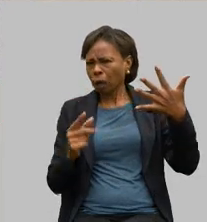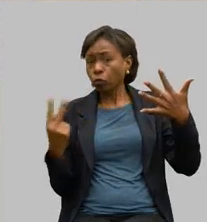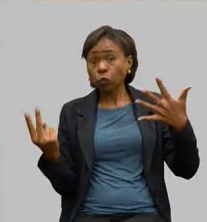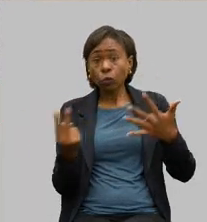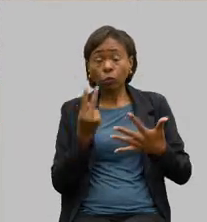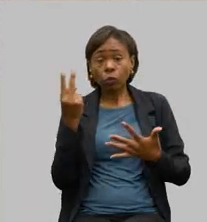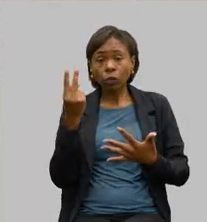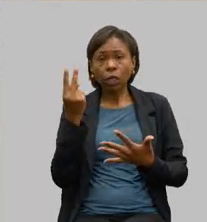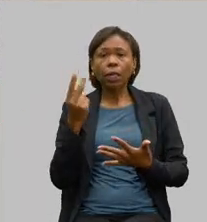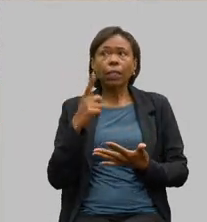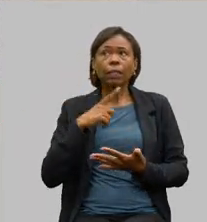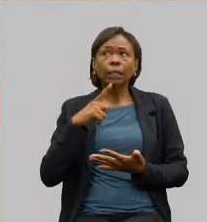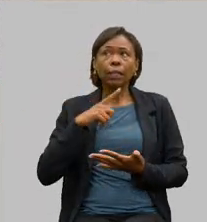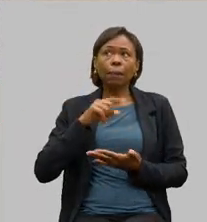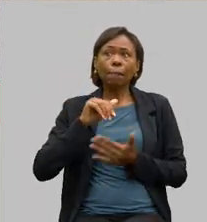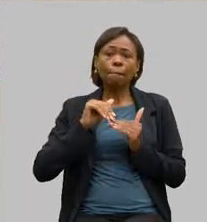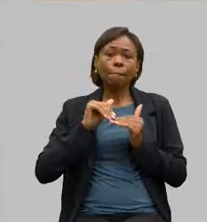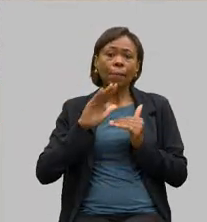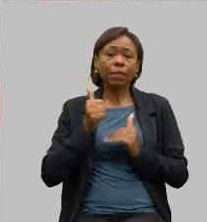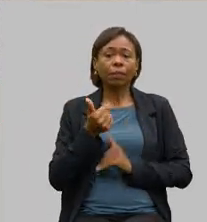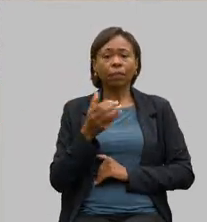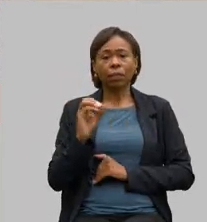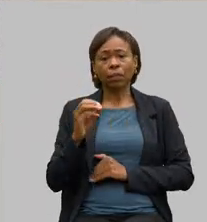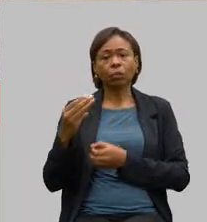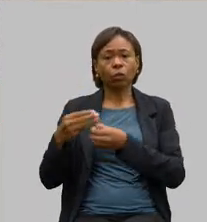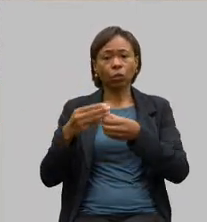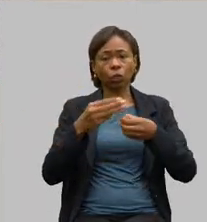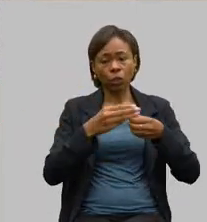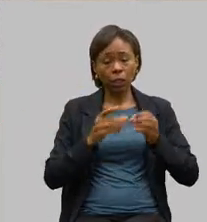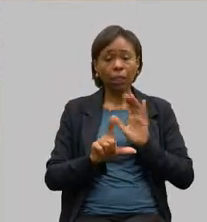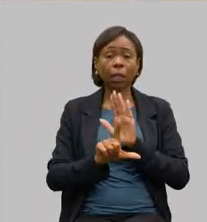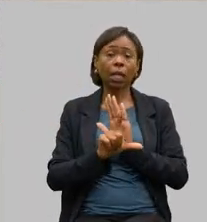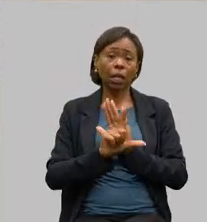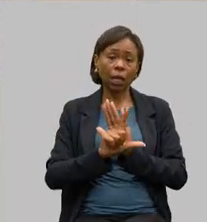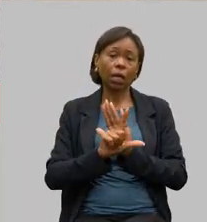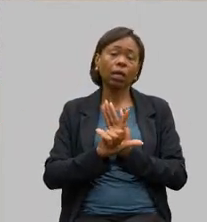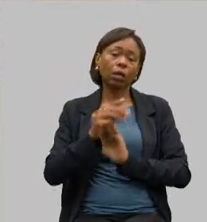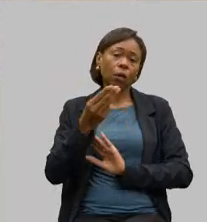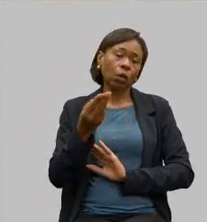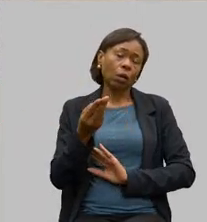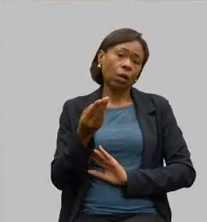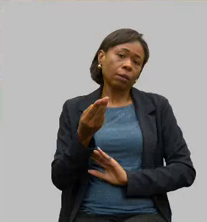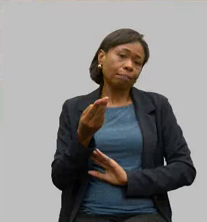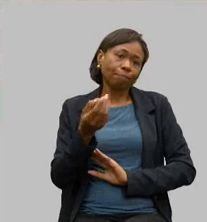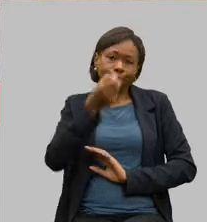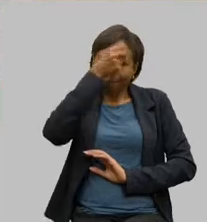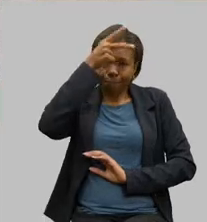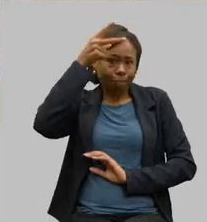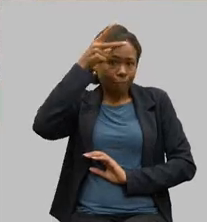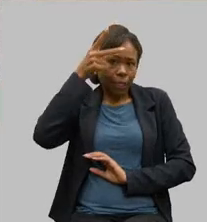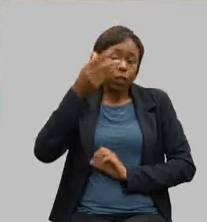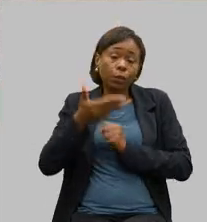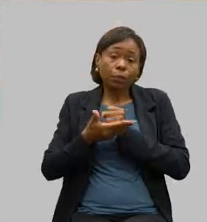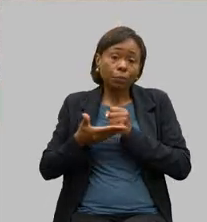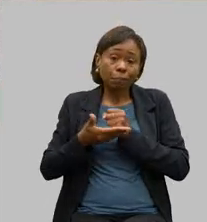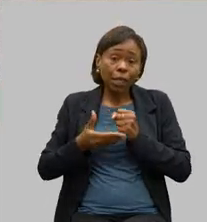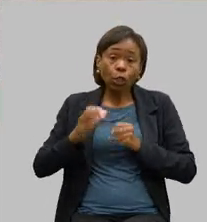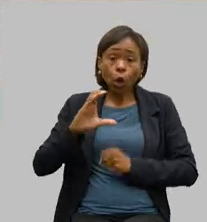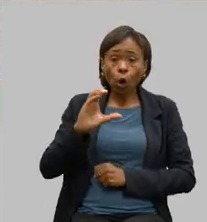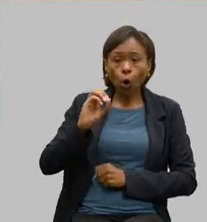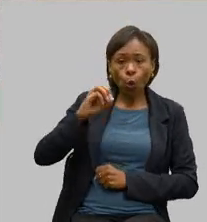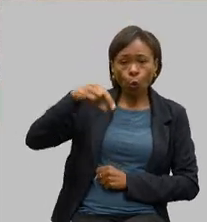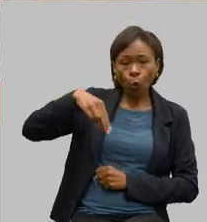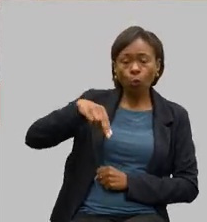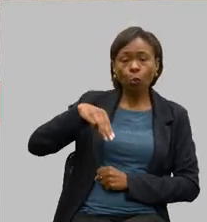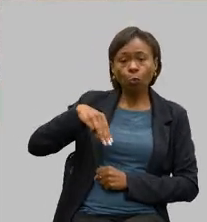municípios que já fizeram suas Leis Municipais de turismo de base Comunitária então nós estamos falando de uma discussão que nós estamos fazendo nos municípios e